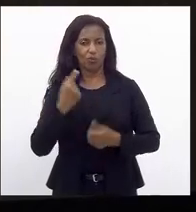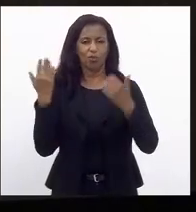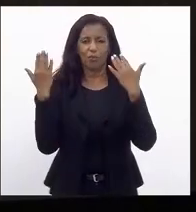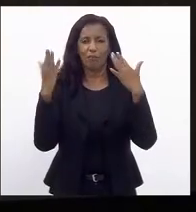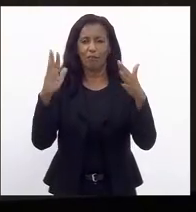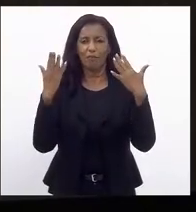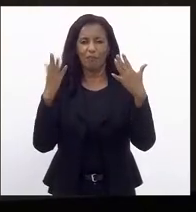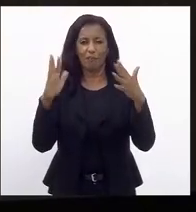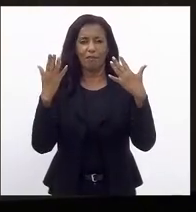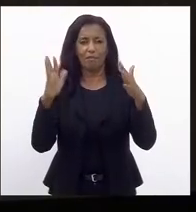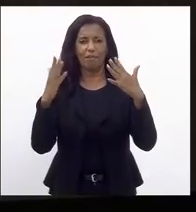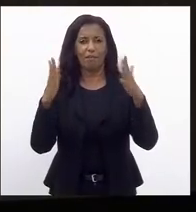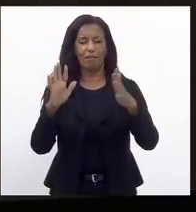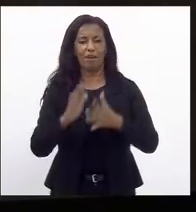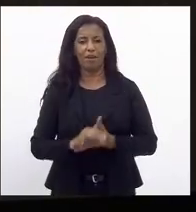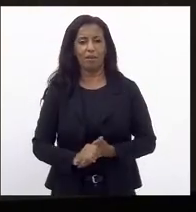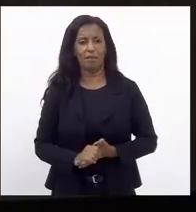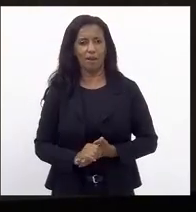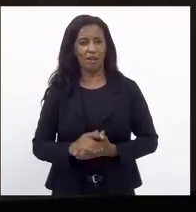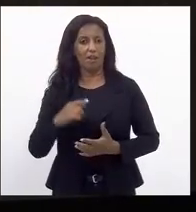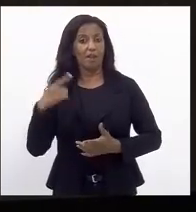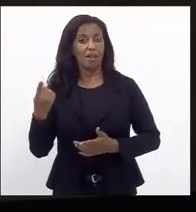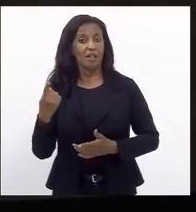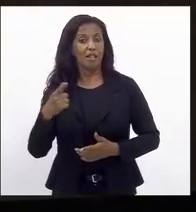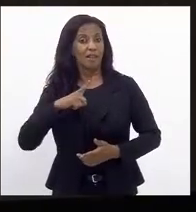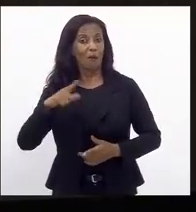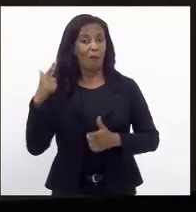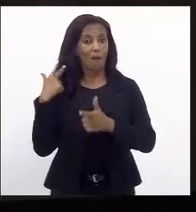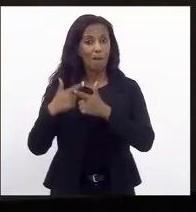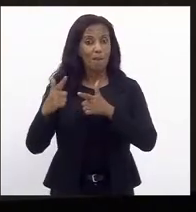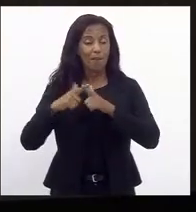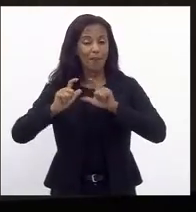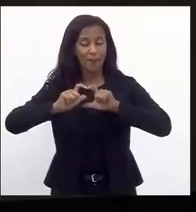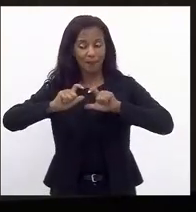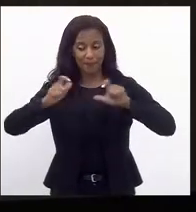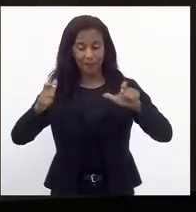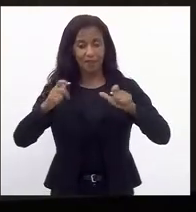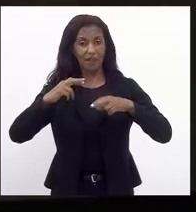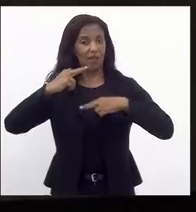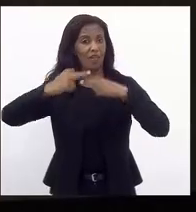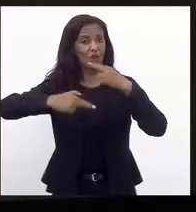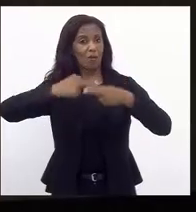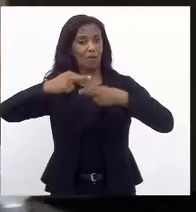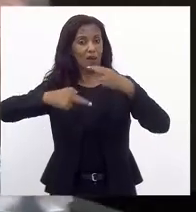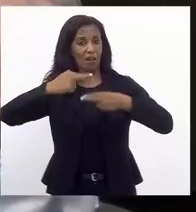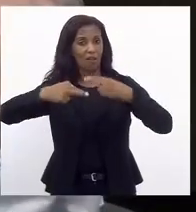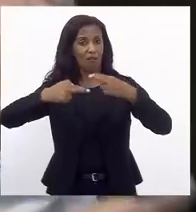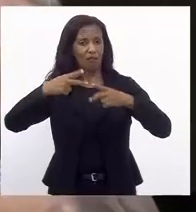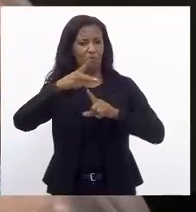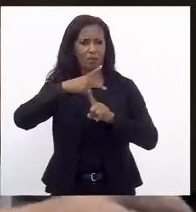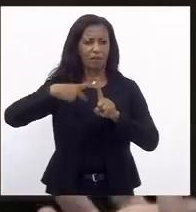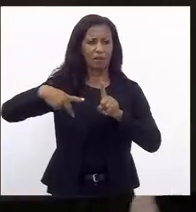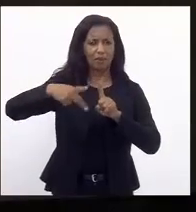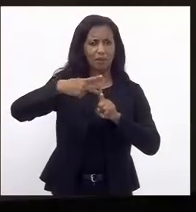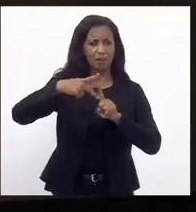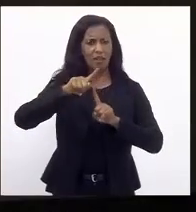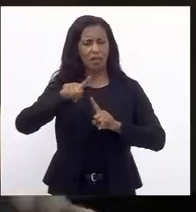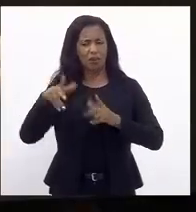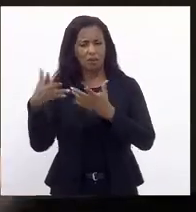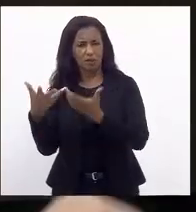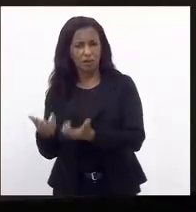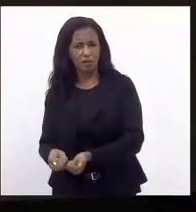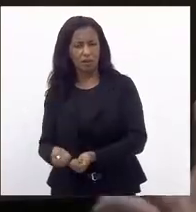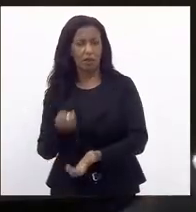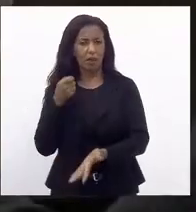parabéns e agradeço o Sérgio Aureliano que pegou um problemão que era uma reforma da Previdência Não querida não